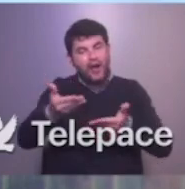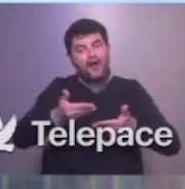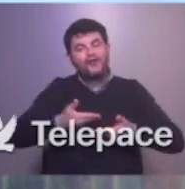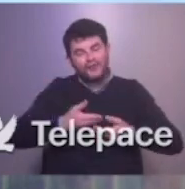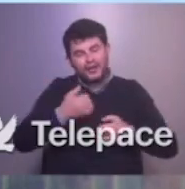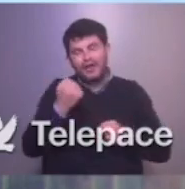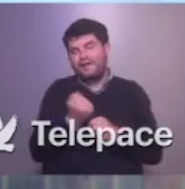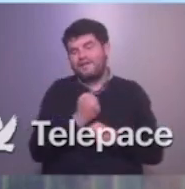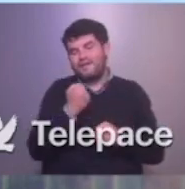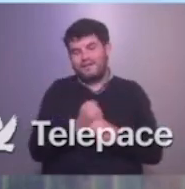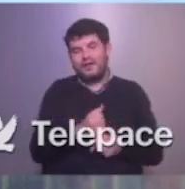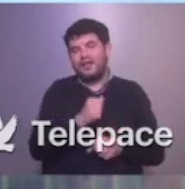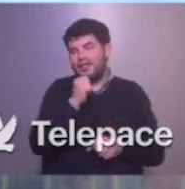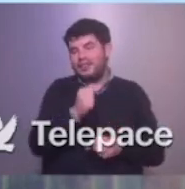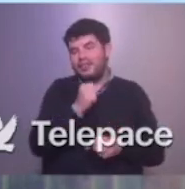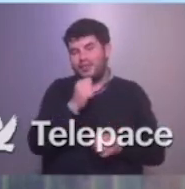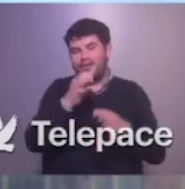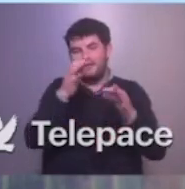convidados a fazer